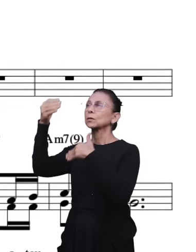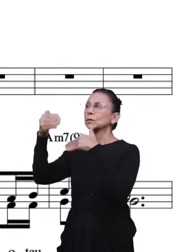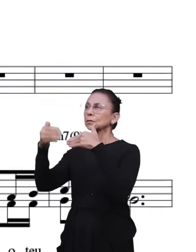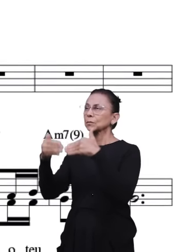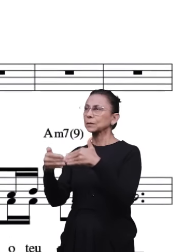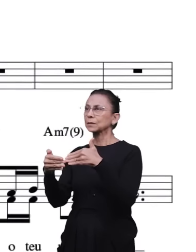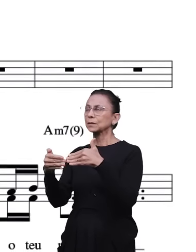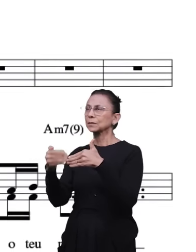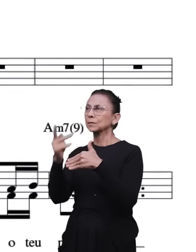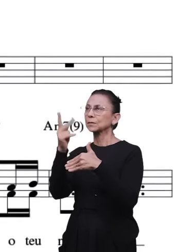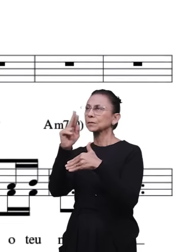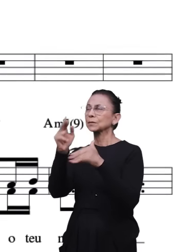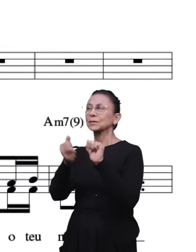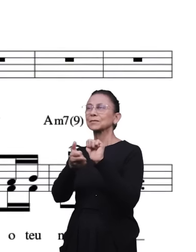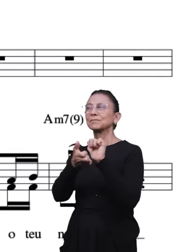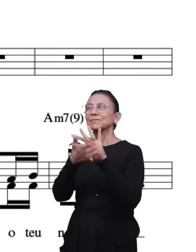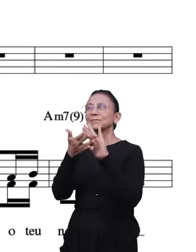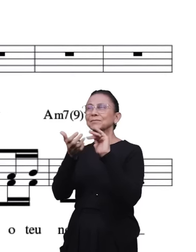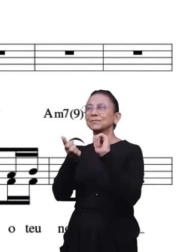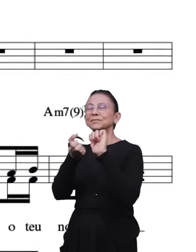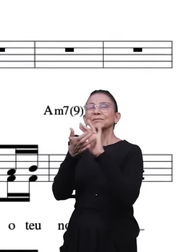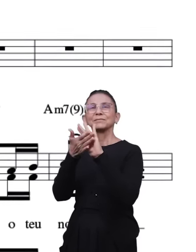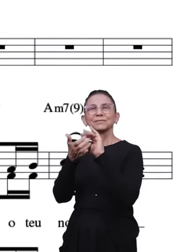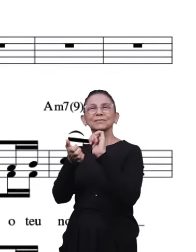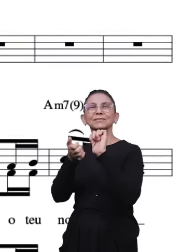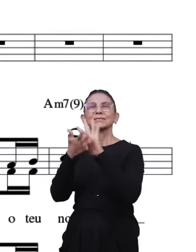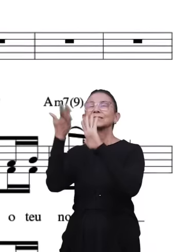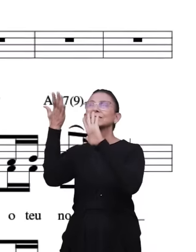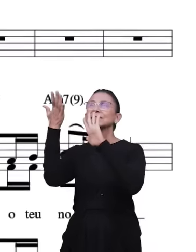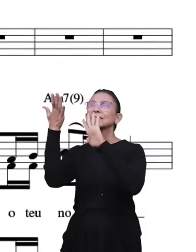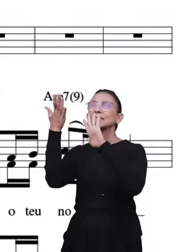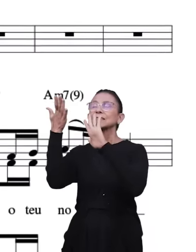para louvar o teu nome,